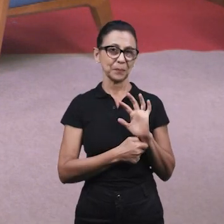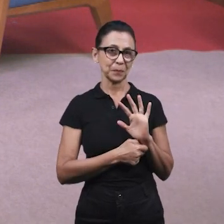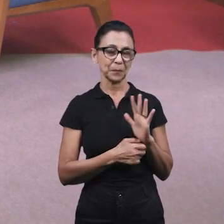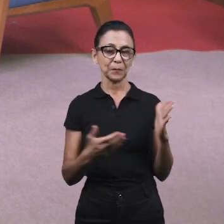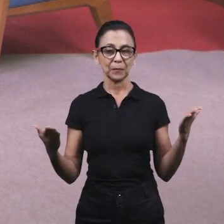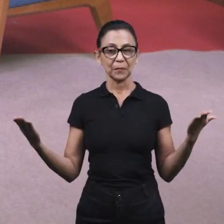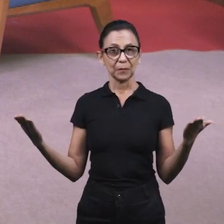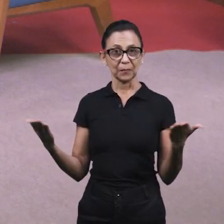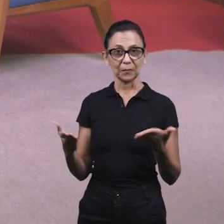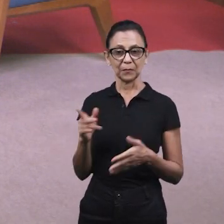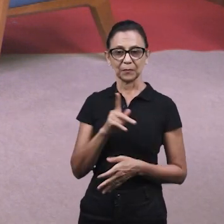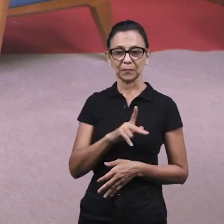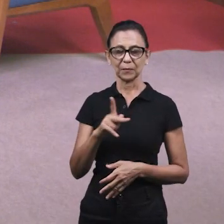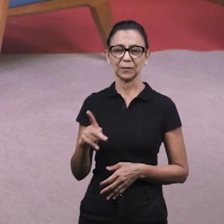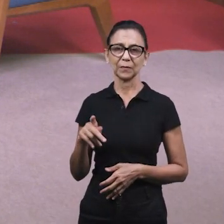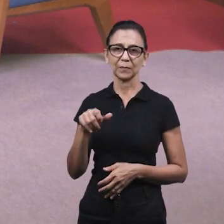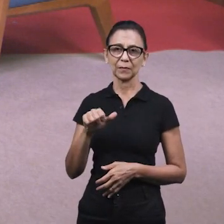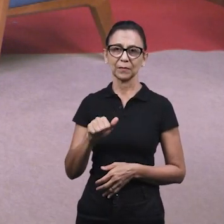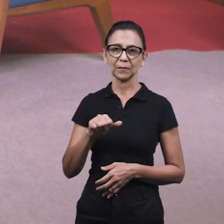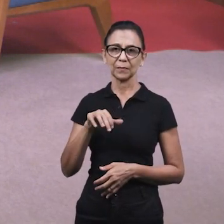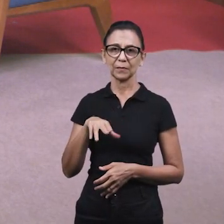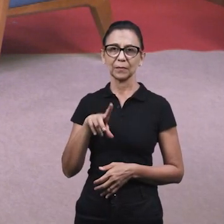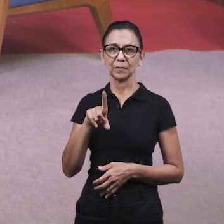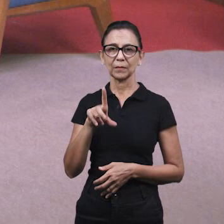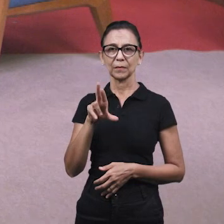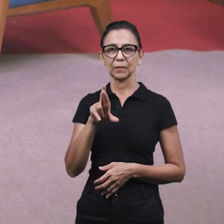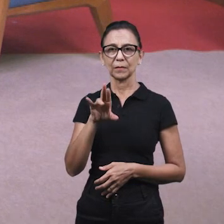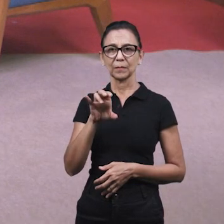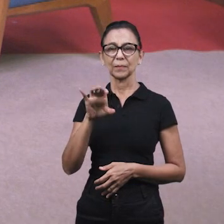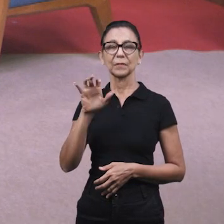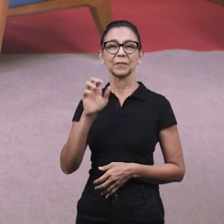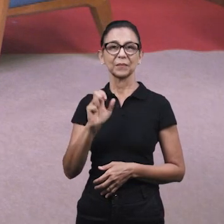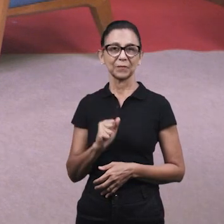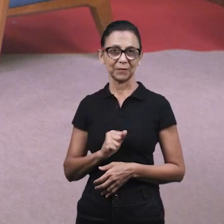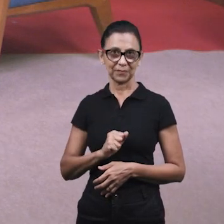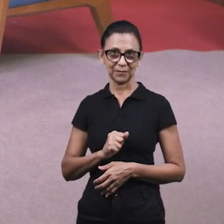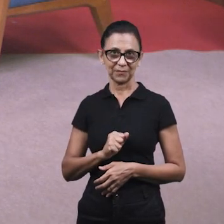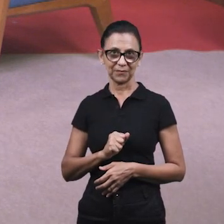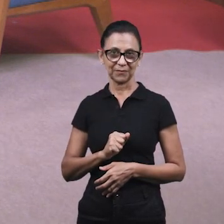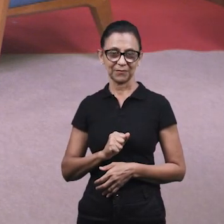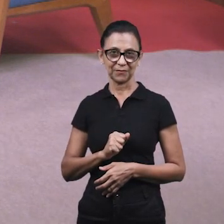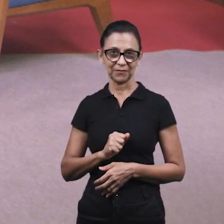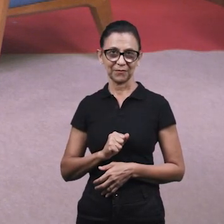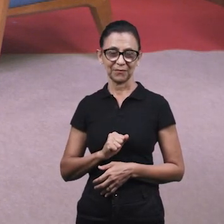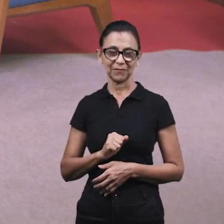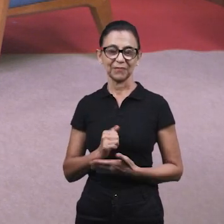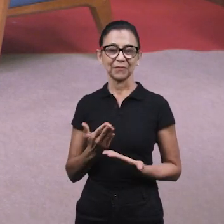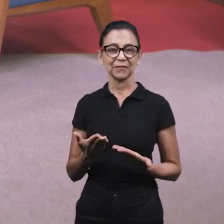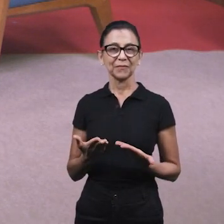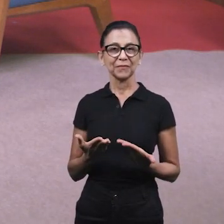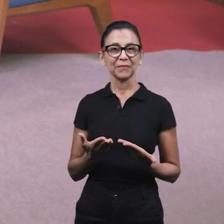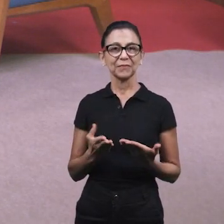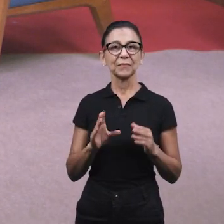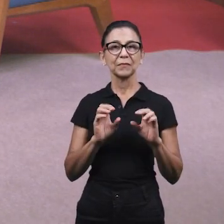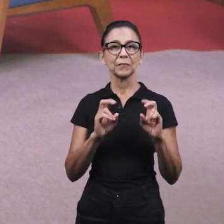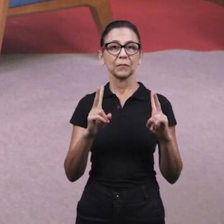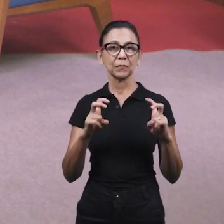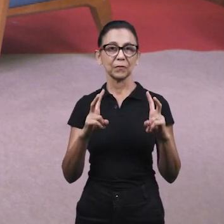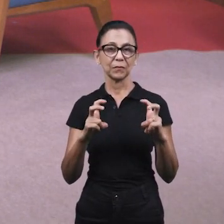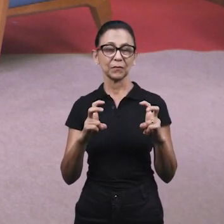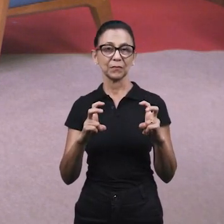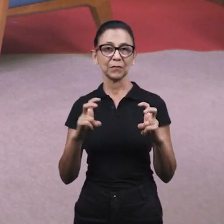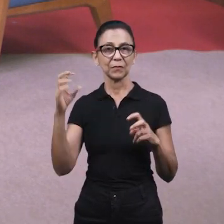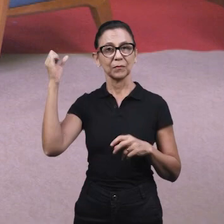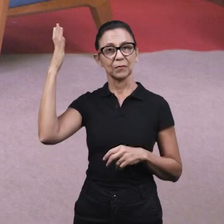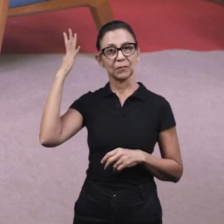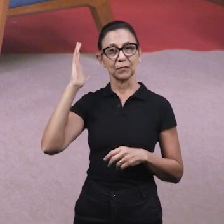a professora Andréia Canal, dentro do tema Descobrindo os Mistérios da Vontade de Deus, vai abordar o assunto A Revelação dos